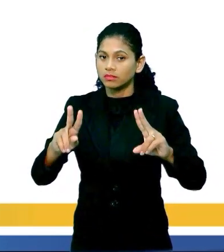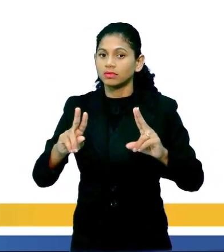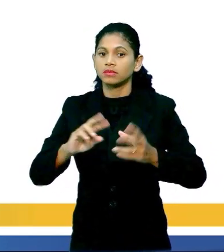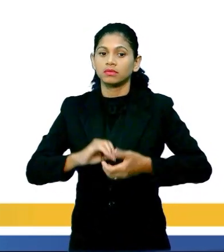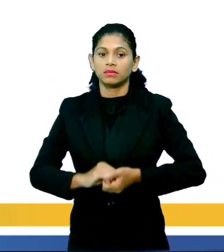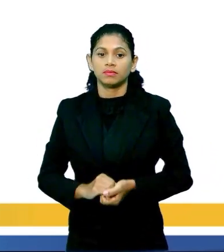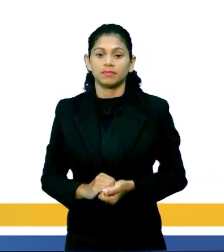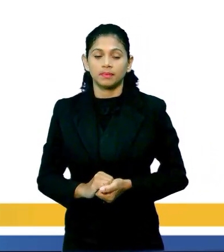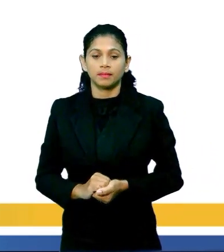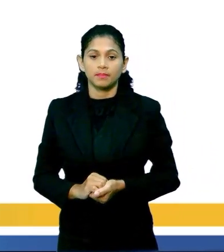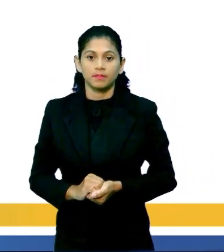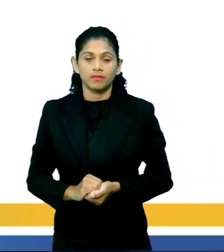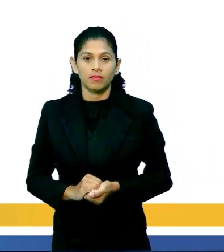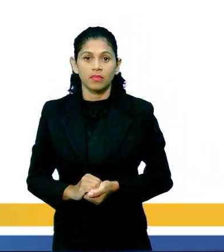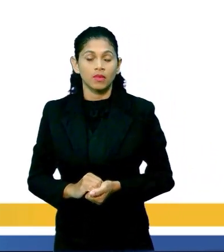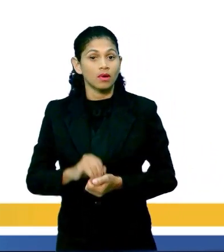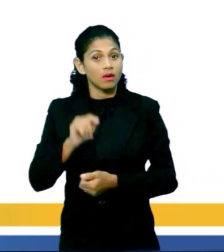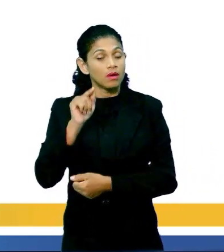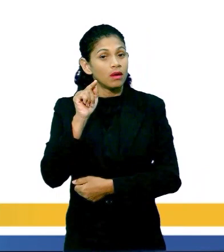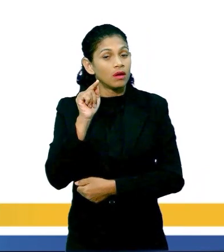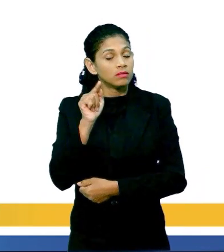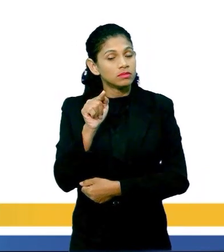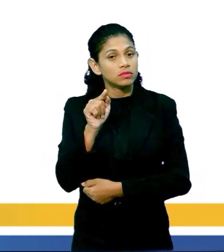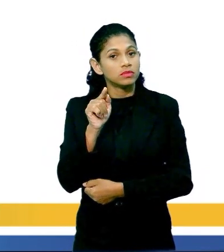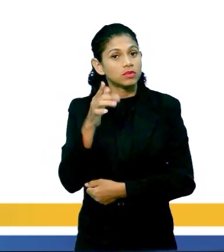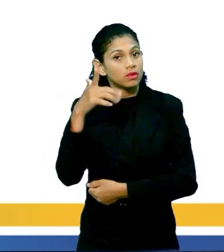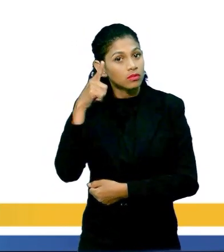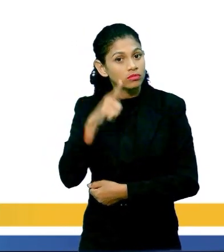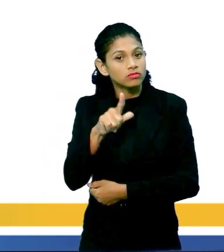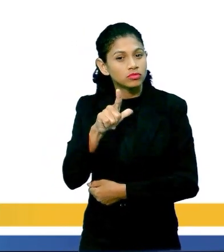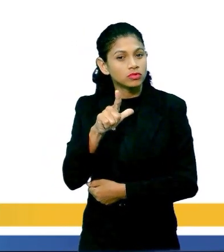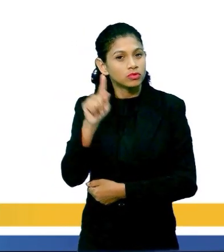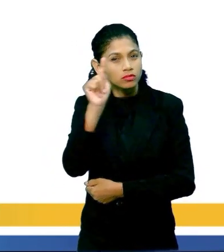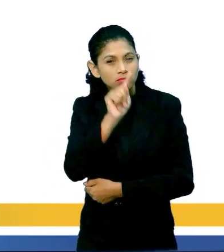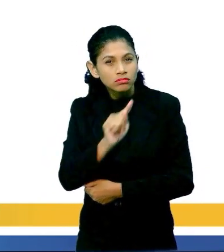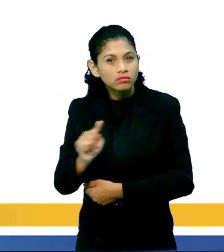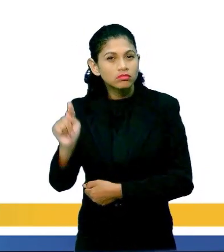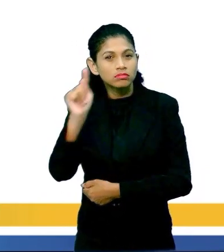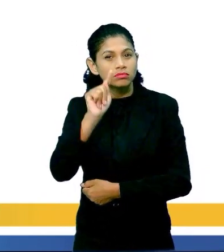detectar quais são esses falsos cognatos do texto?